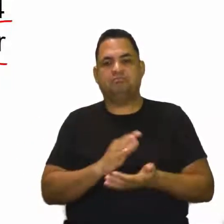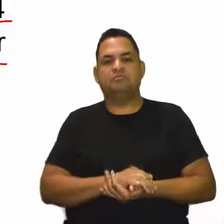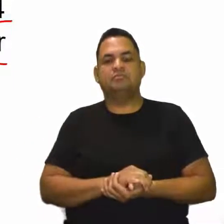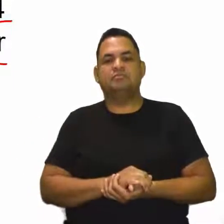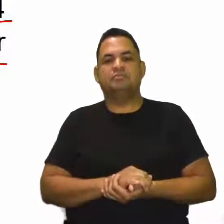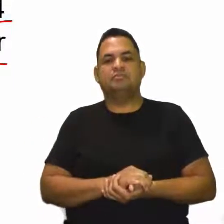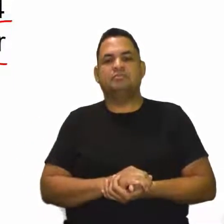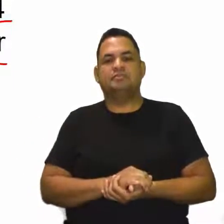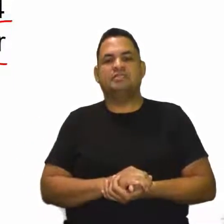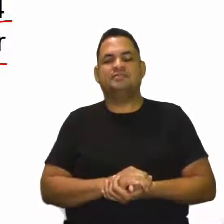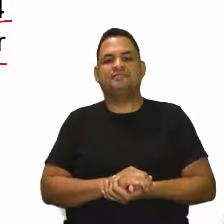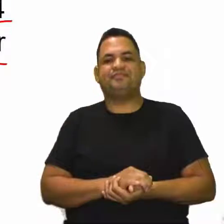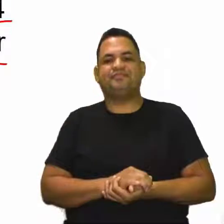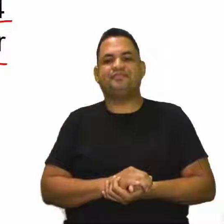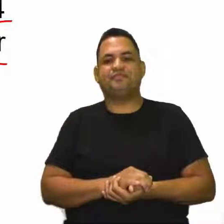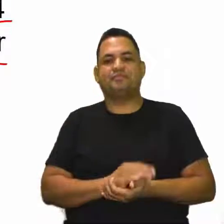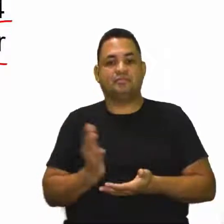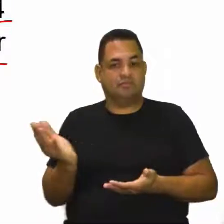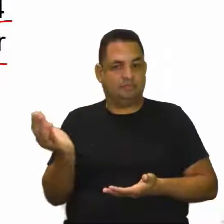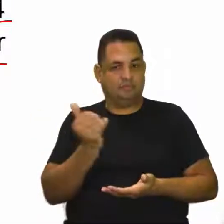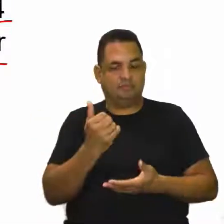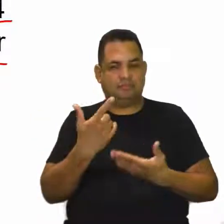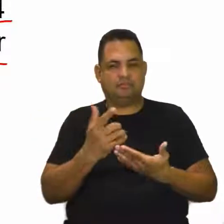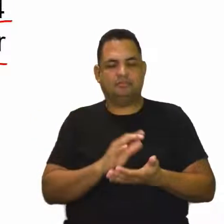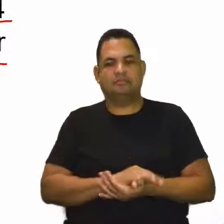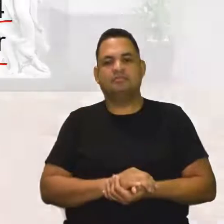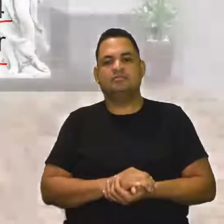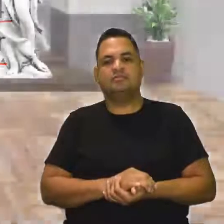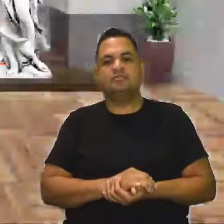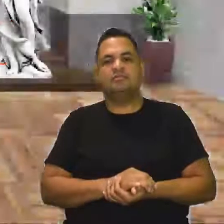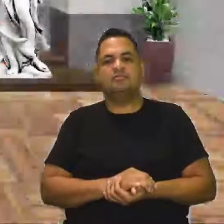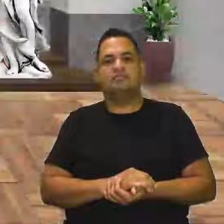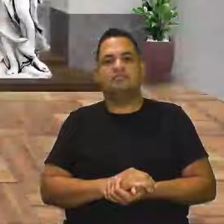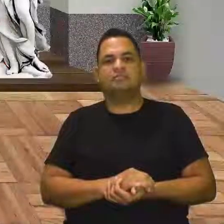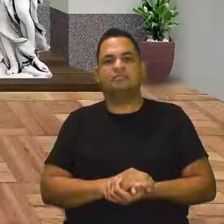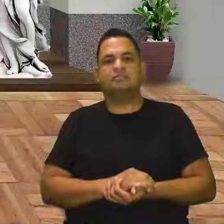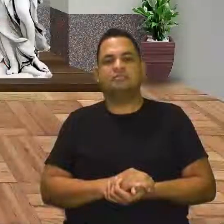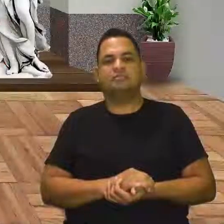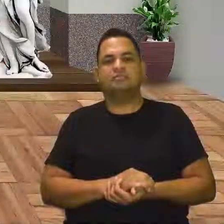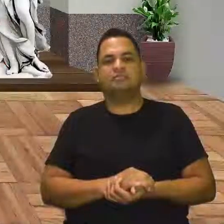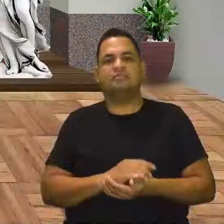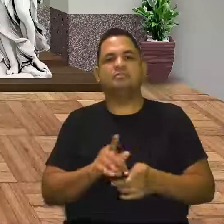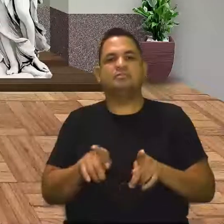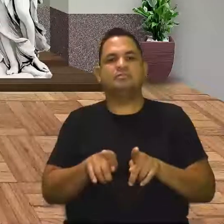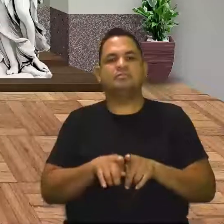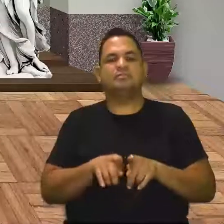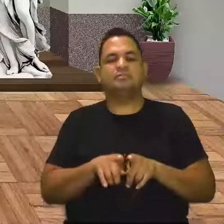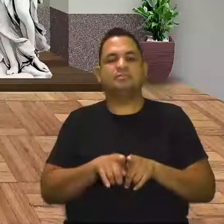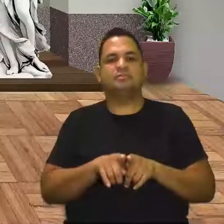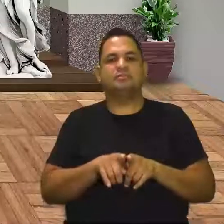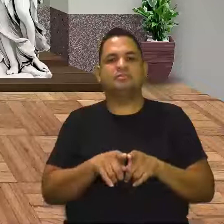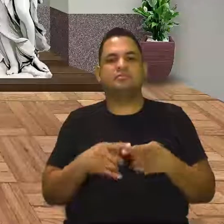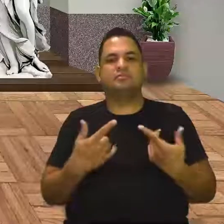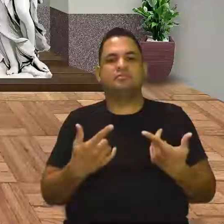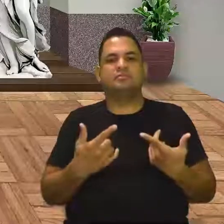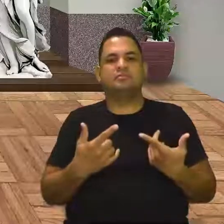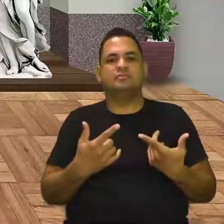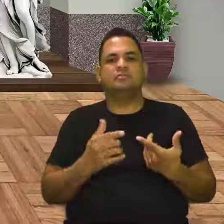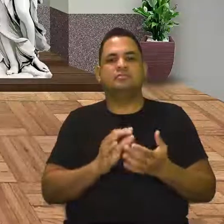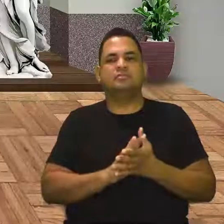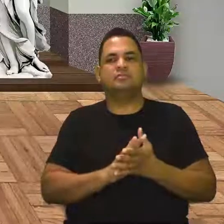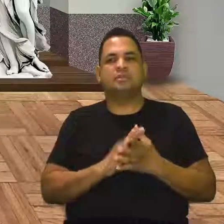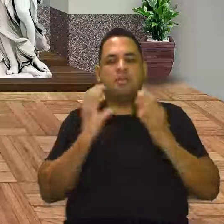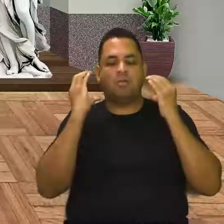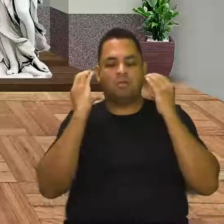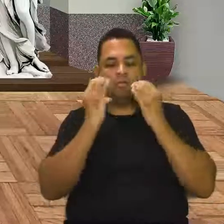Peixoto, vem para mim. Floriano, da mesma linha do Deodoro